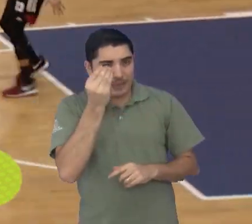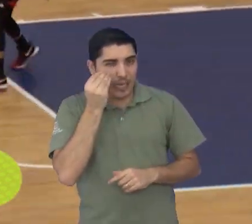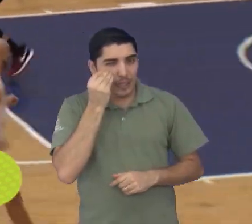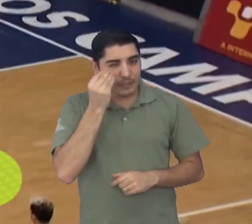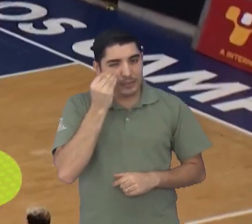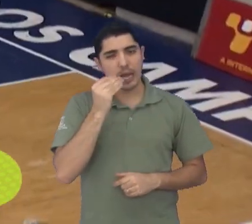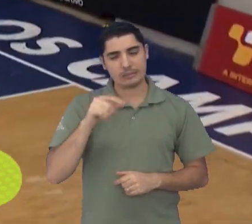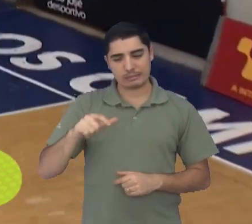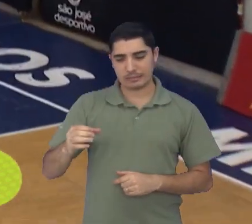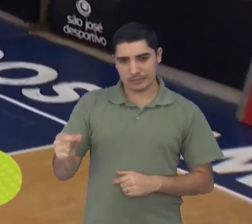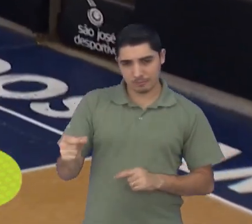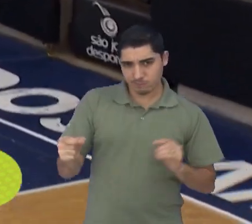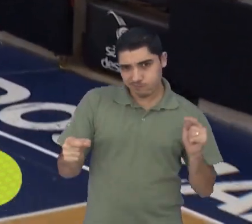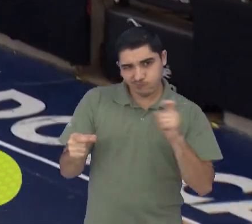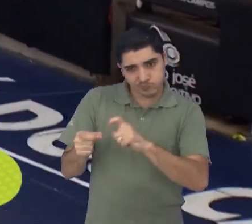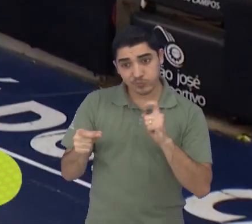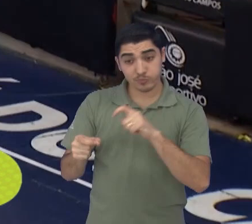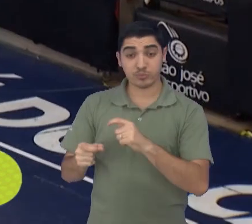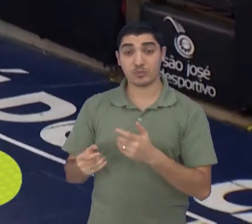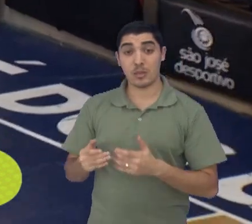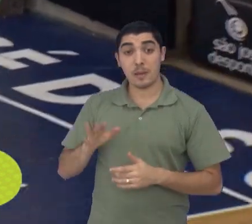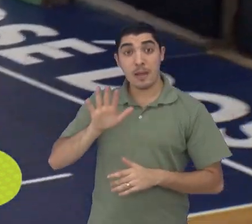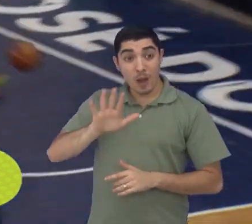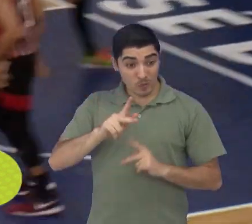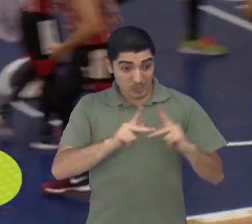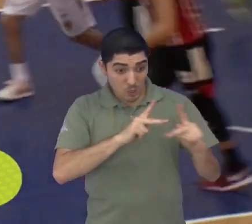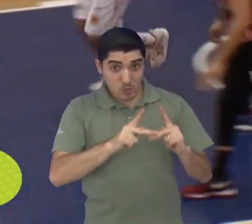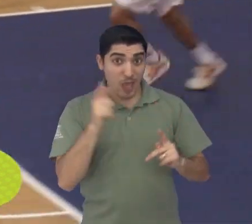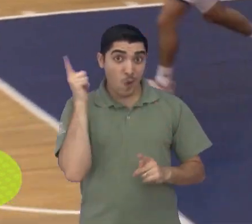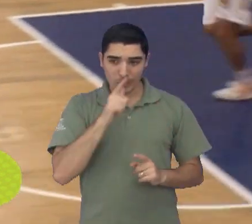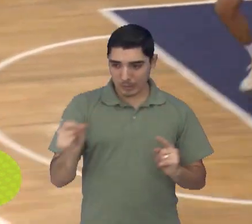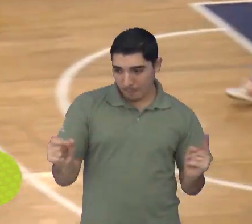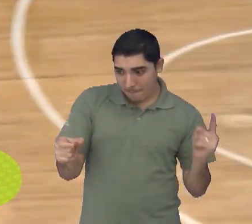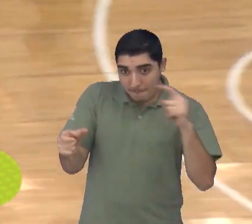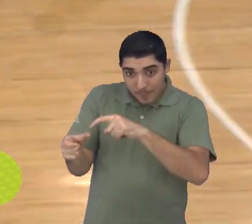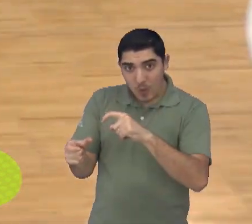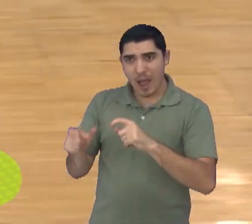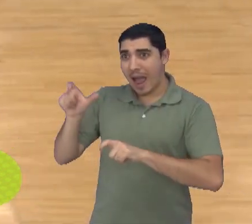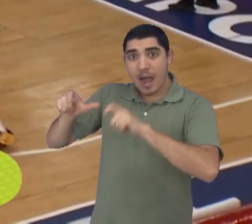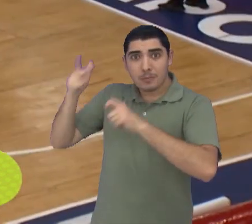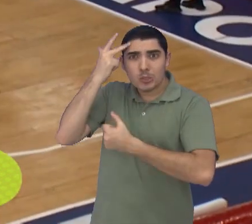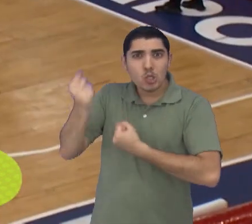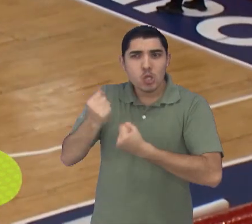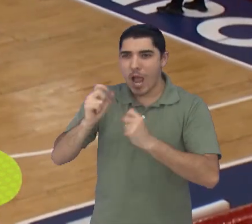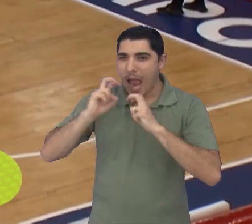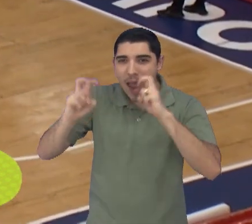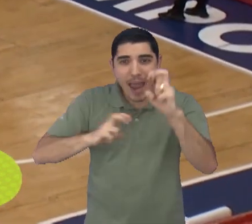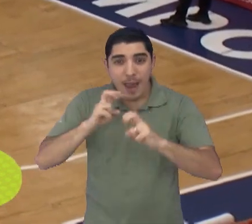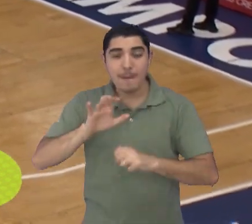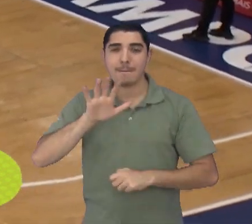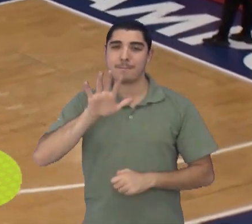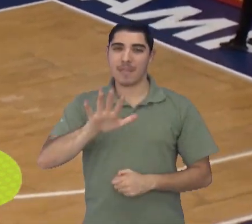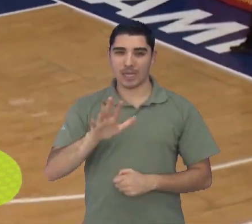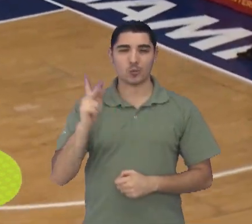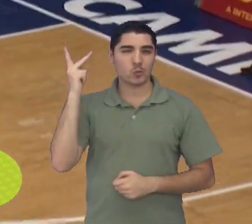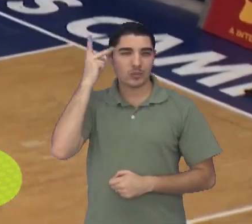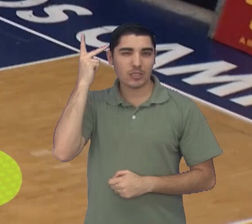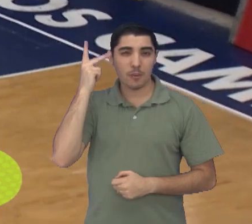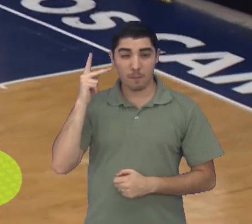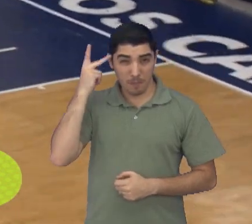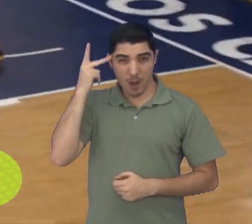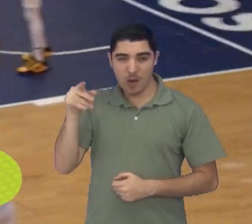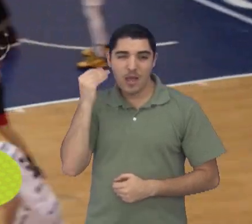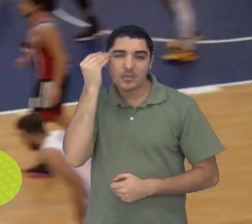para o ataque. Cada cesta dos donos da casa fazia a torcida levantar no Lineu de Moura. Mas, cascudo, o time do São